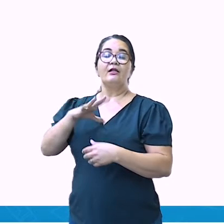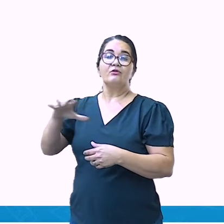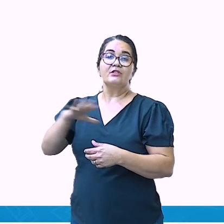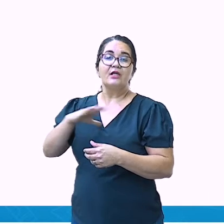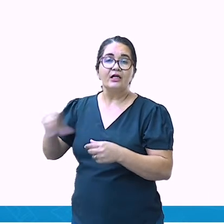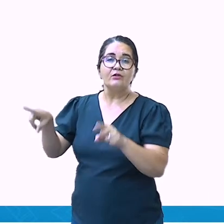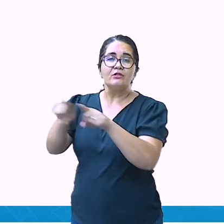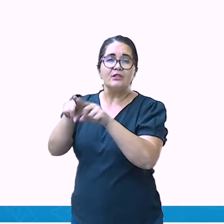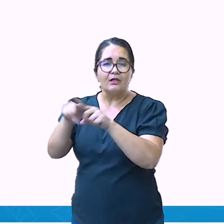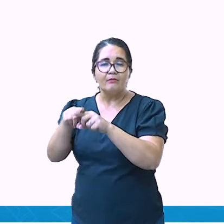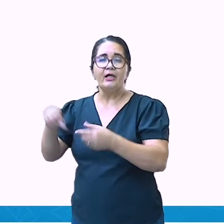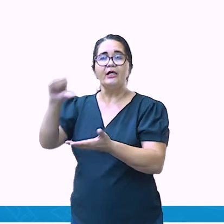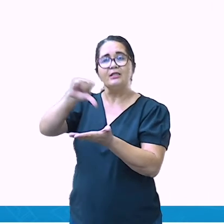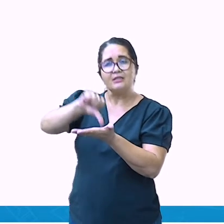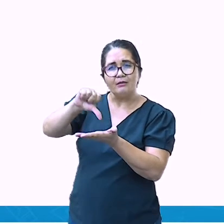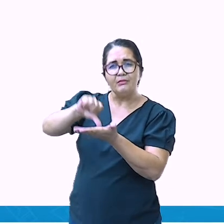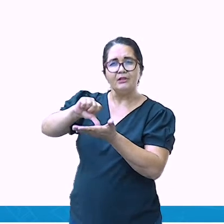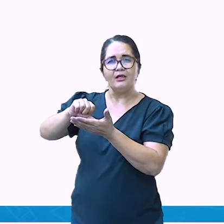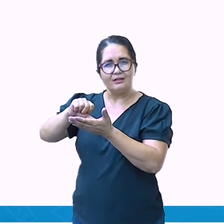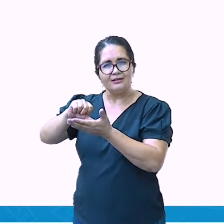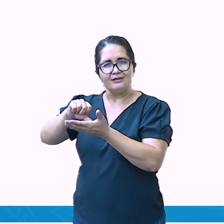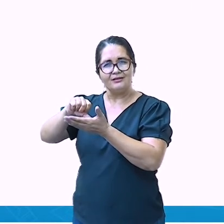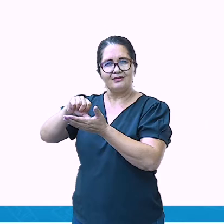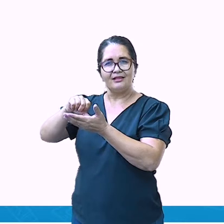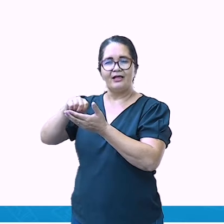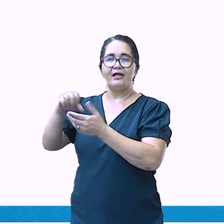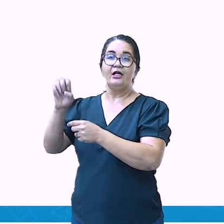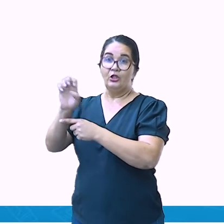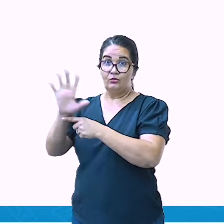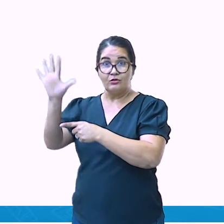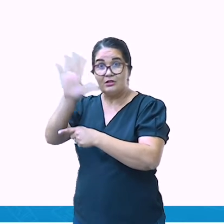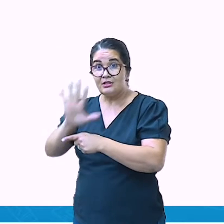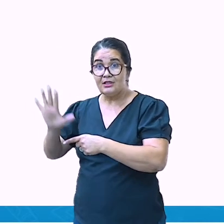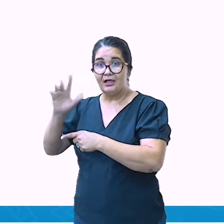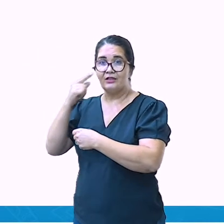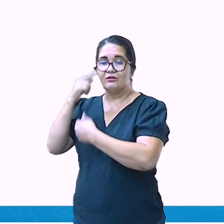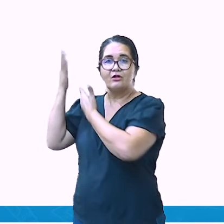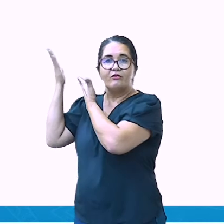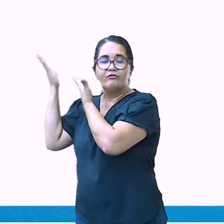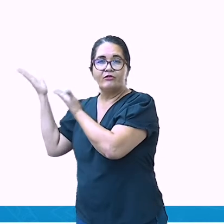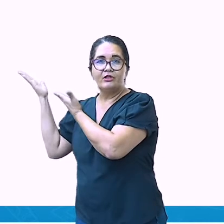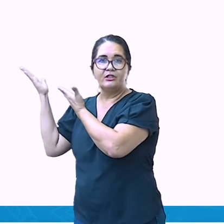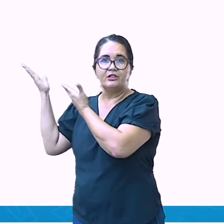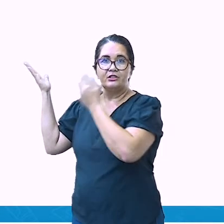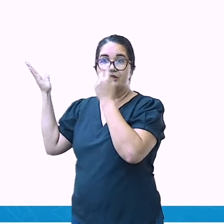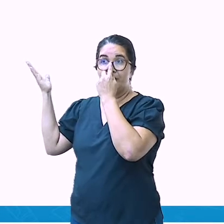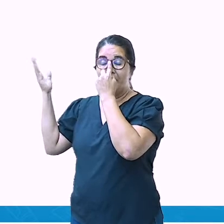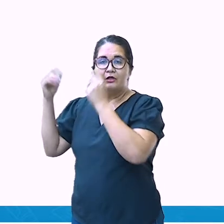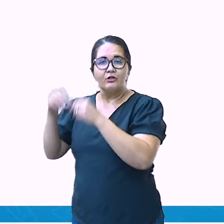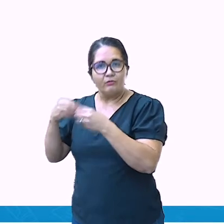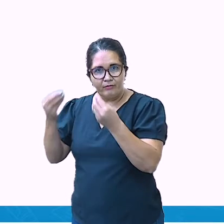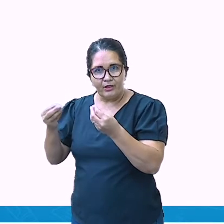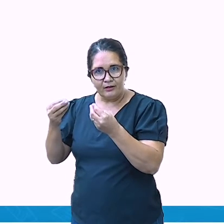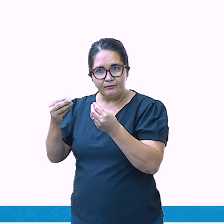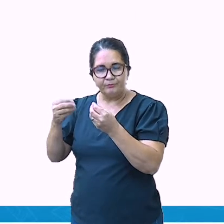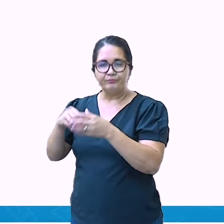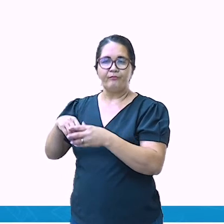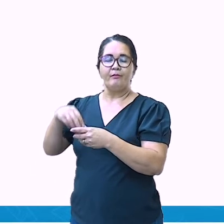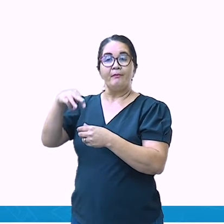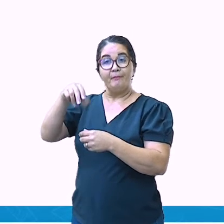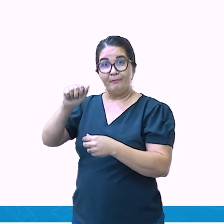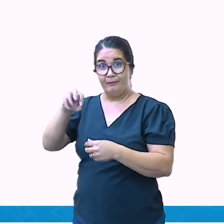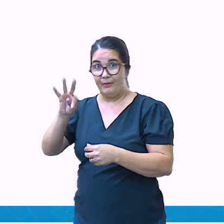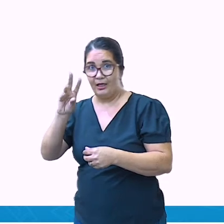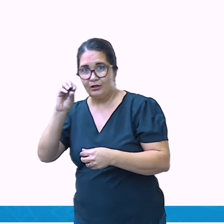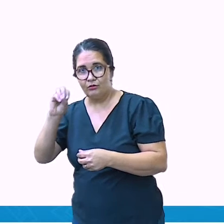Salvador. Agora nós vamos para a parte aqui do Centro-Oeste. Mato Grosso, a capital é